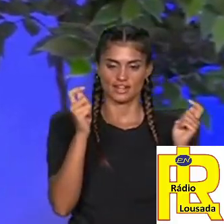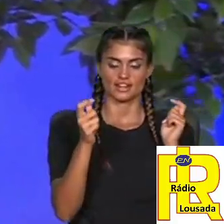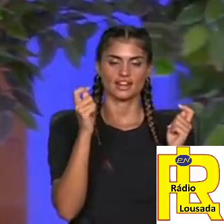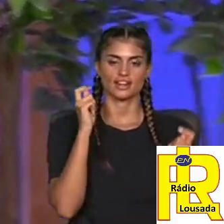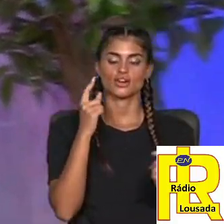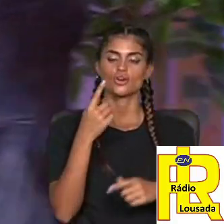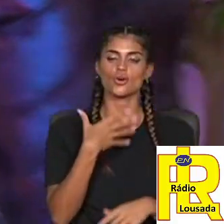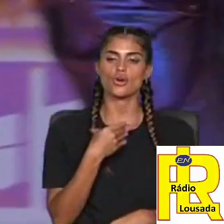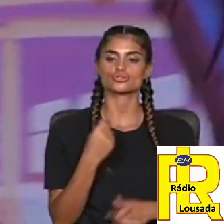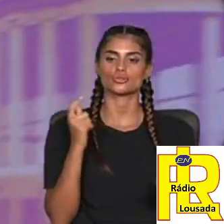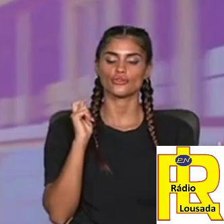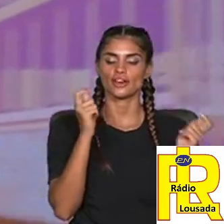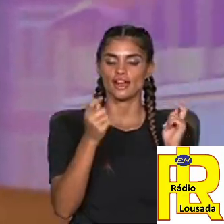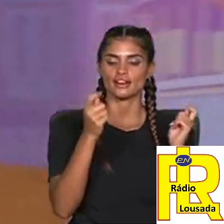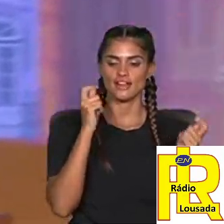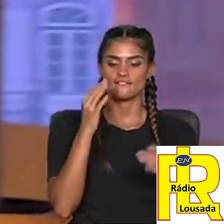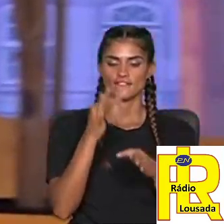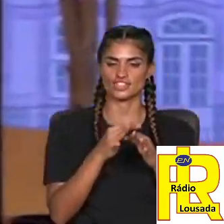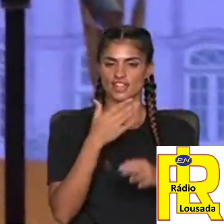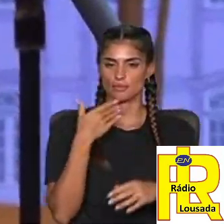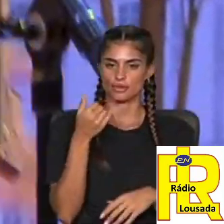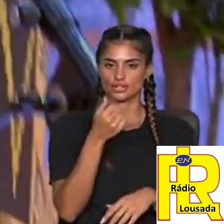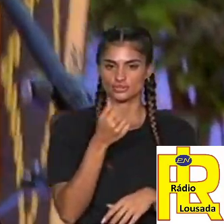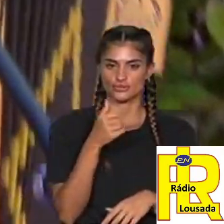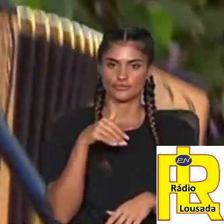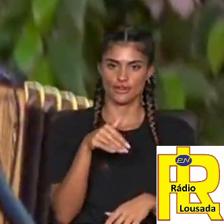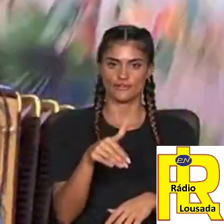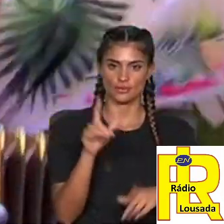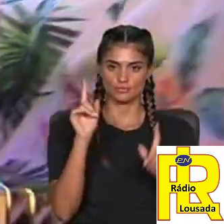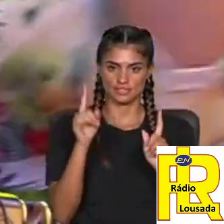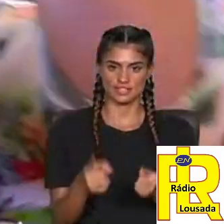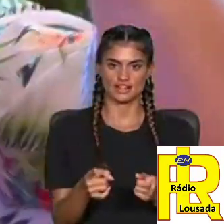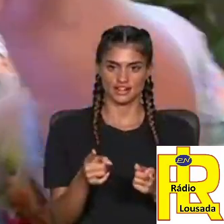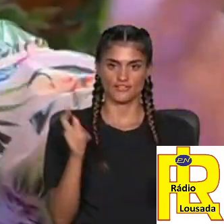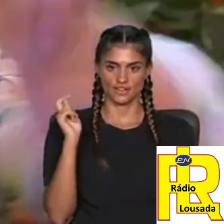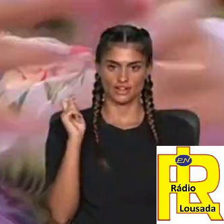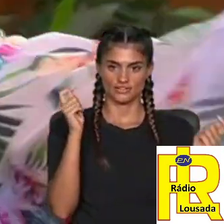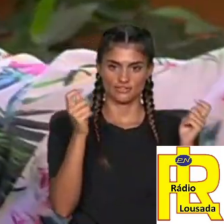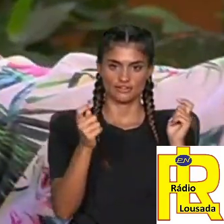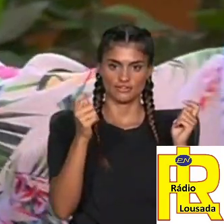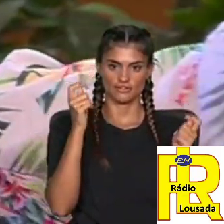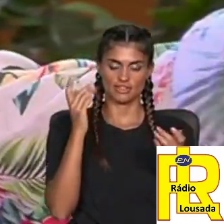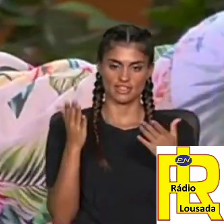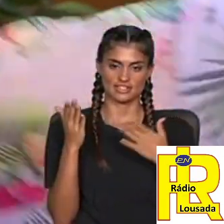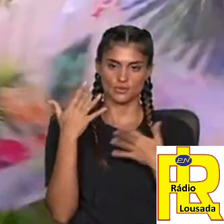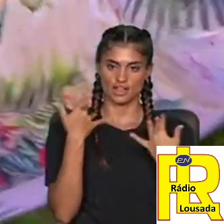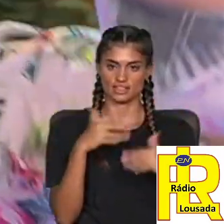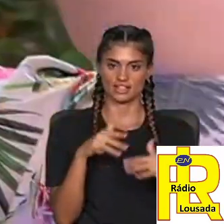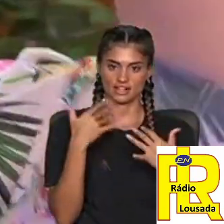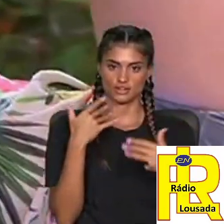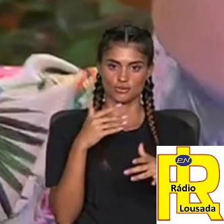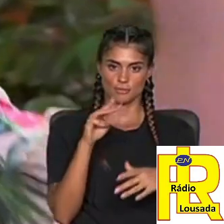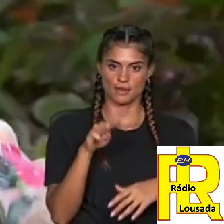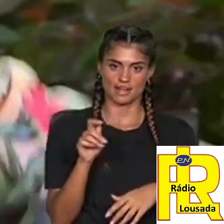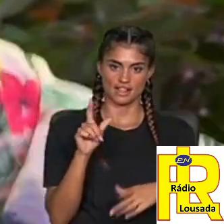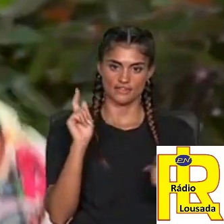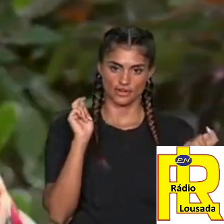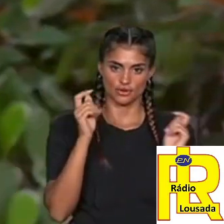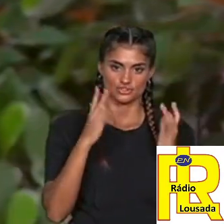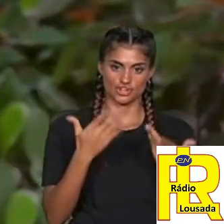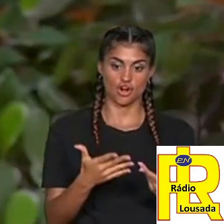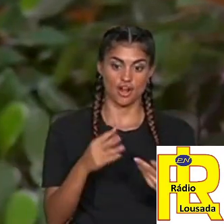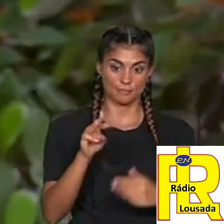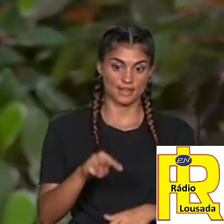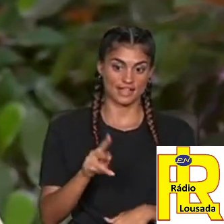mira, eu gosto de aqui mirar. A festa está bonita, o baile vai começar. Ora, mira, mira, mira, dançando com alegria. O Manel já virou,